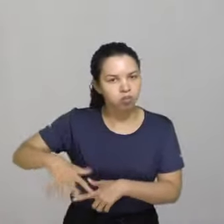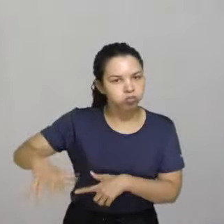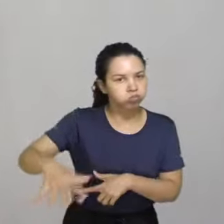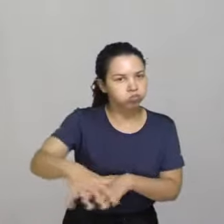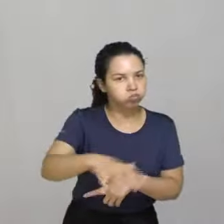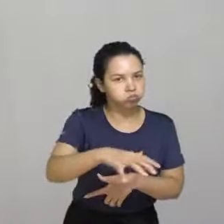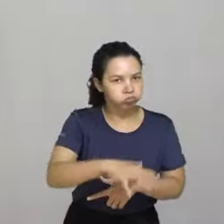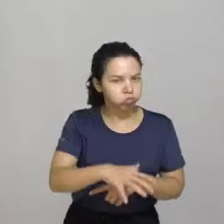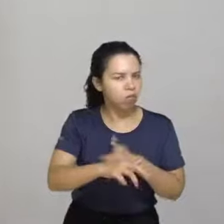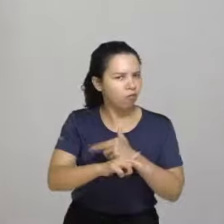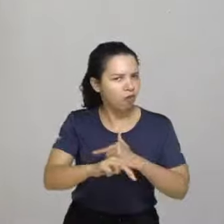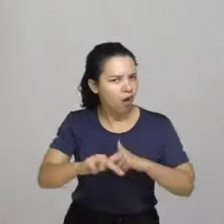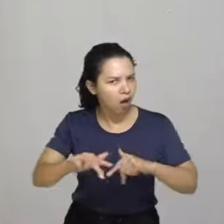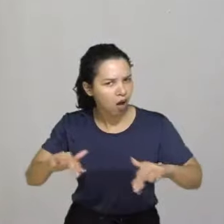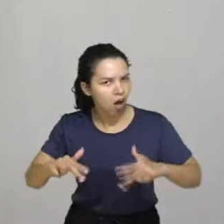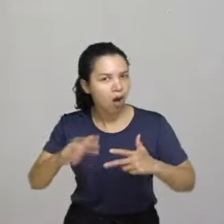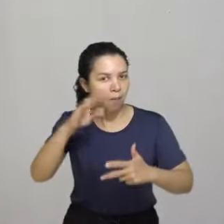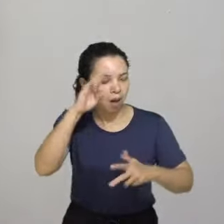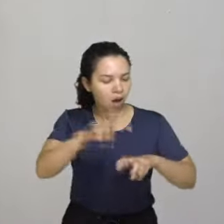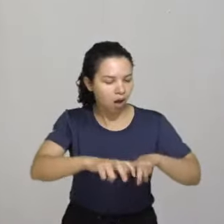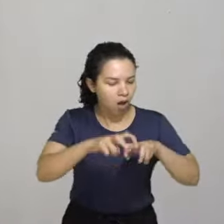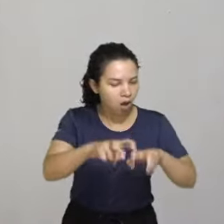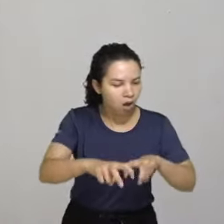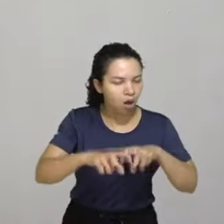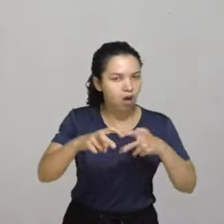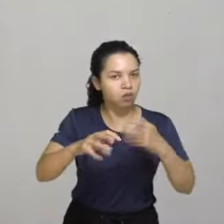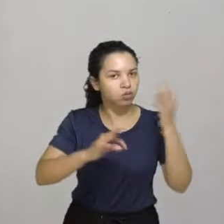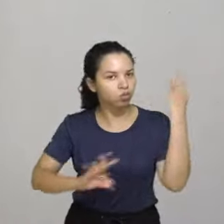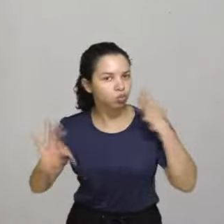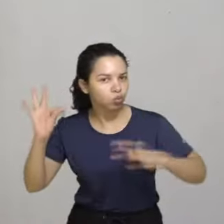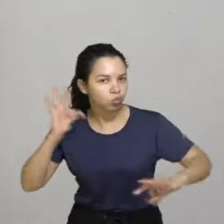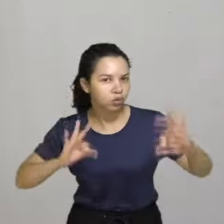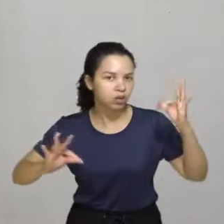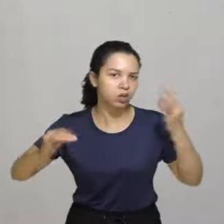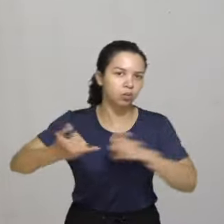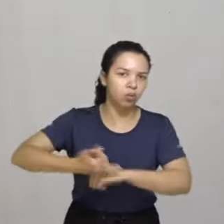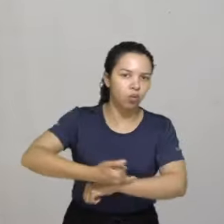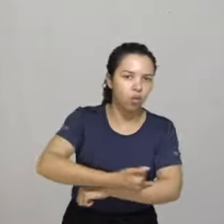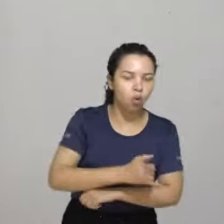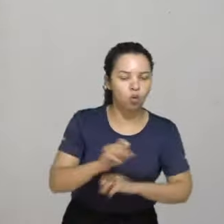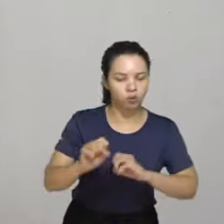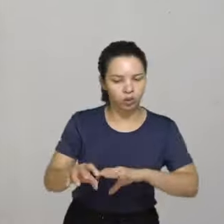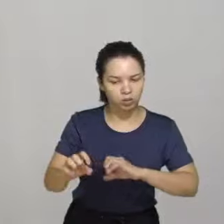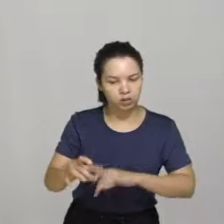segmentos de agricultura, turismo, infraestrutura, educação, saúde e outras mais.